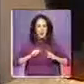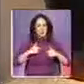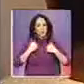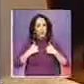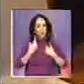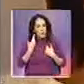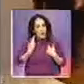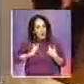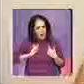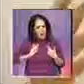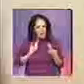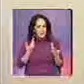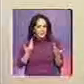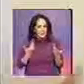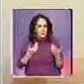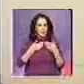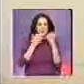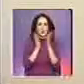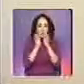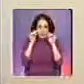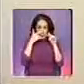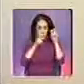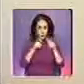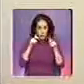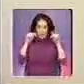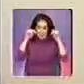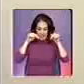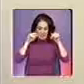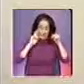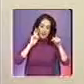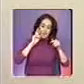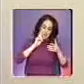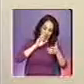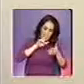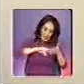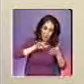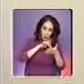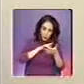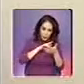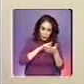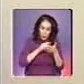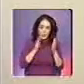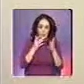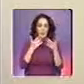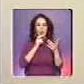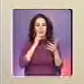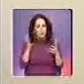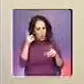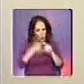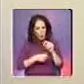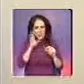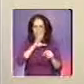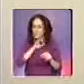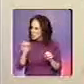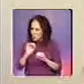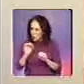um tem a sua forma. Todos aqueles que aqui estão e todos aqueles que encontrarem este livro numa livraria, o devem levar, mesmo que não tenham filhos,